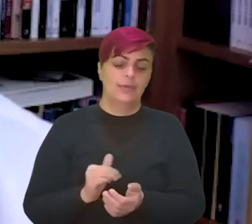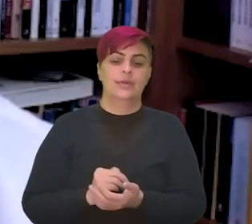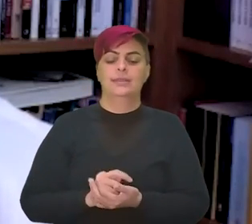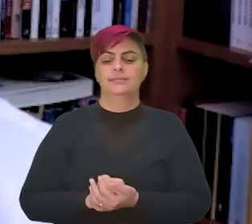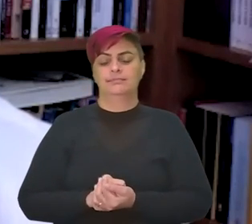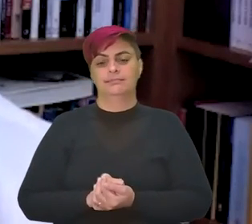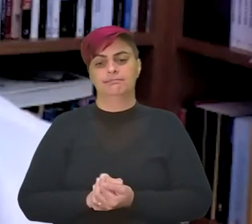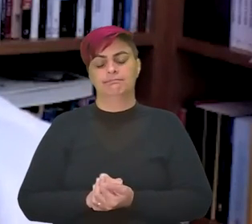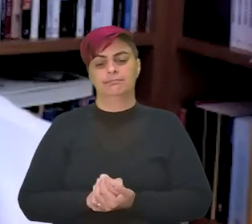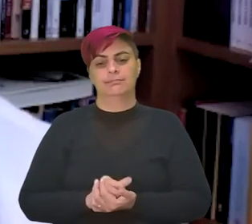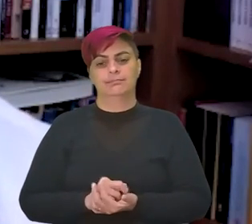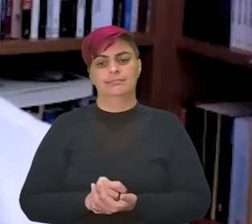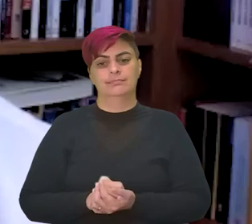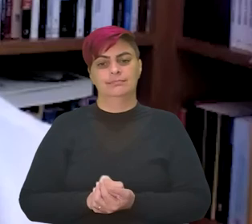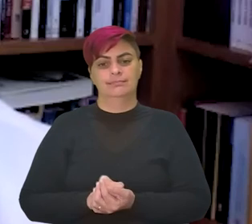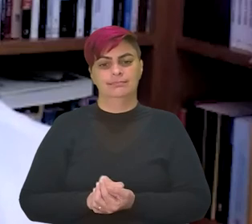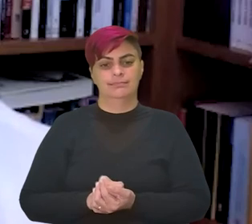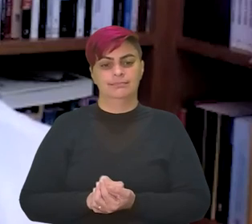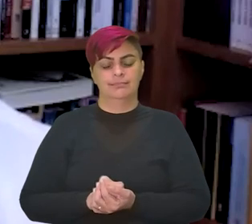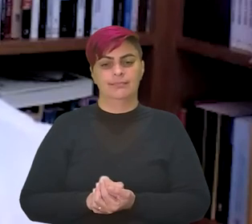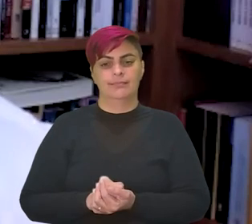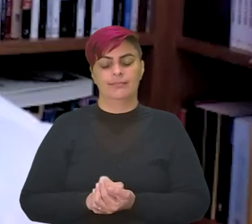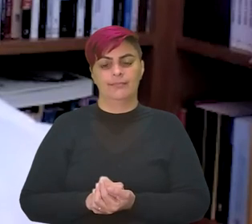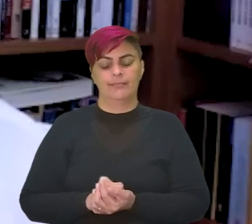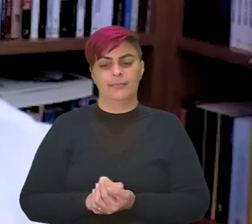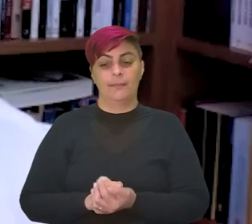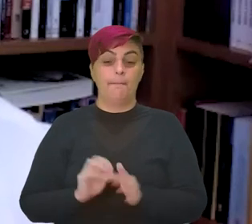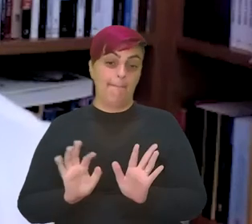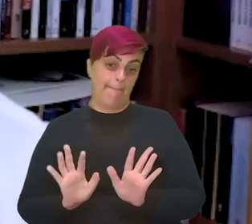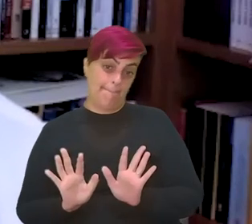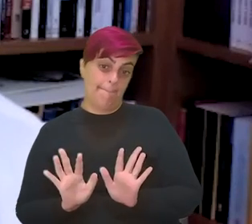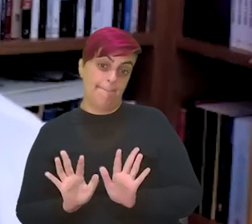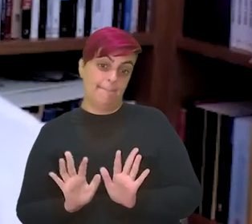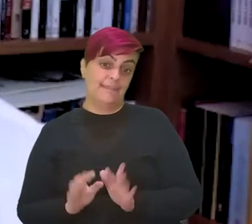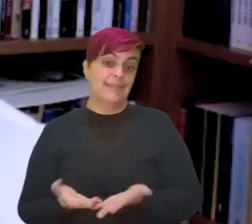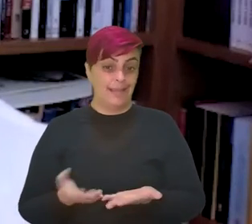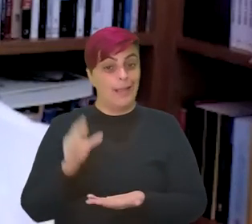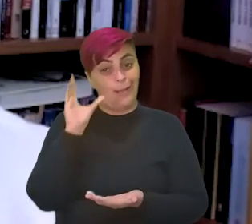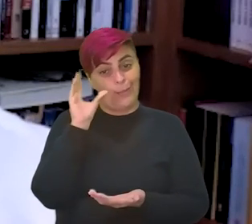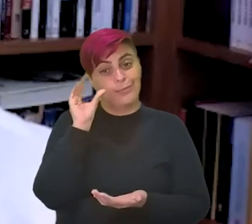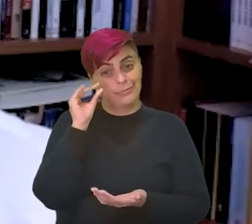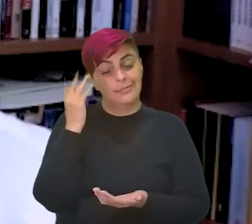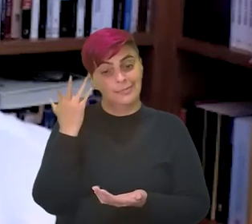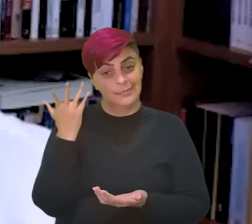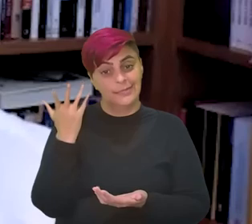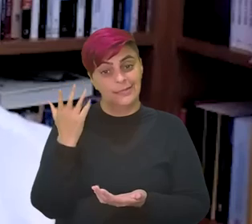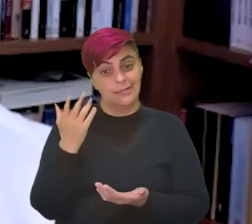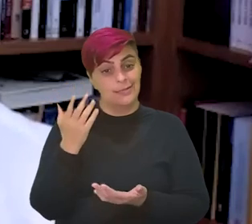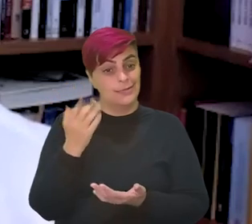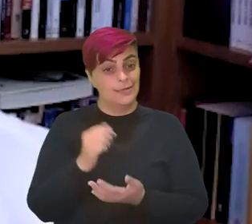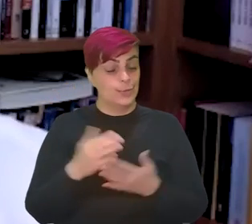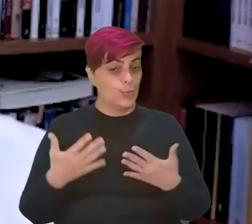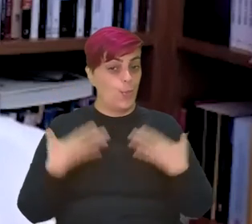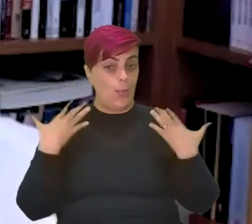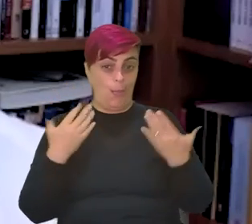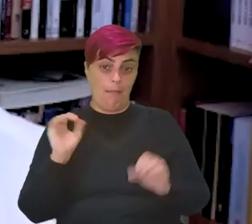mesma trajetória, segue o Lévi-Strauss depois. Enfim, são as curiosidades, né? São